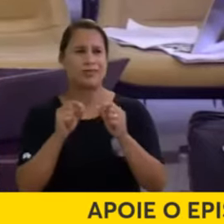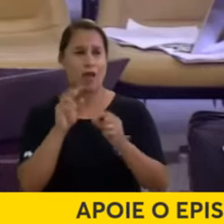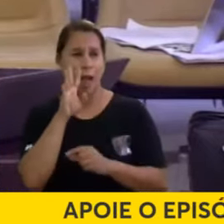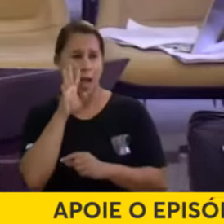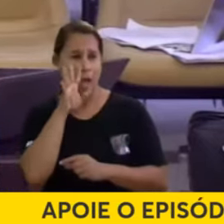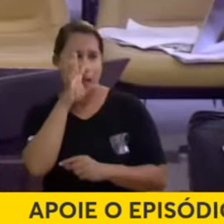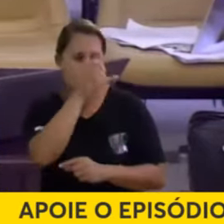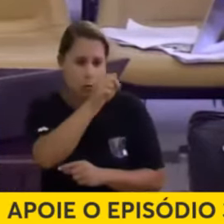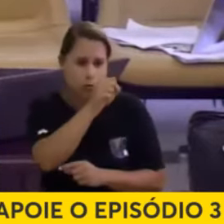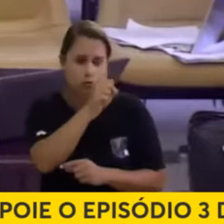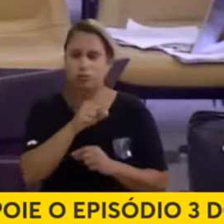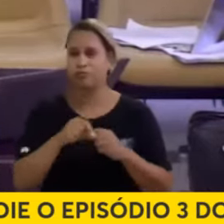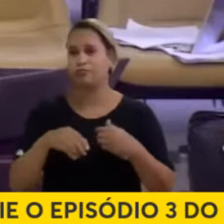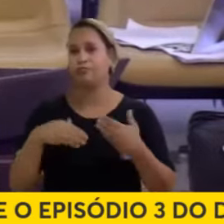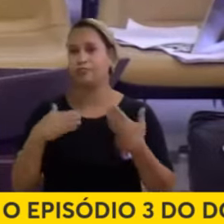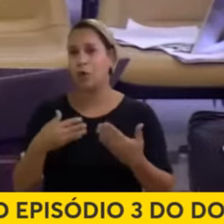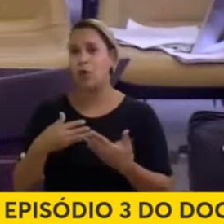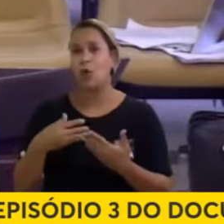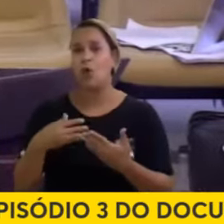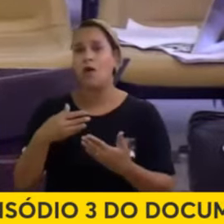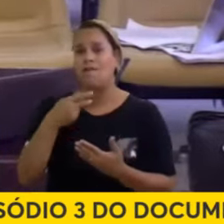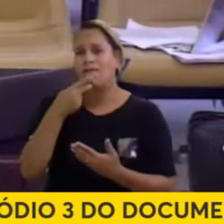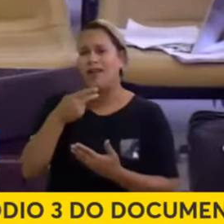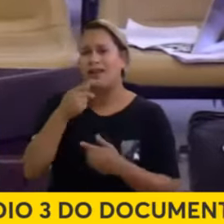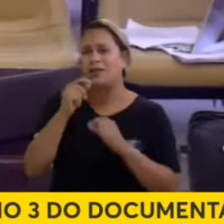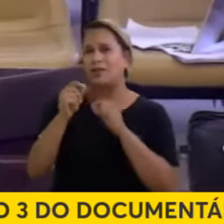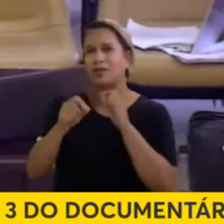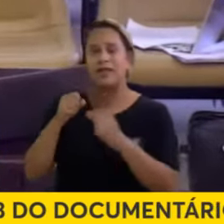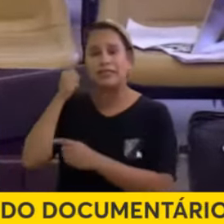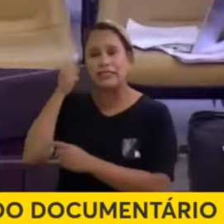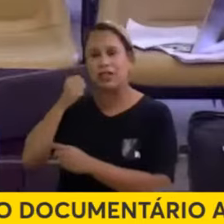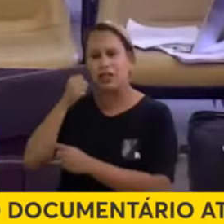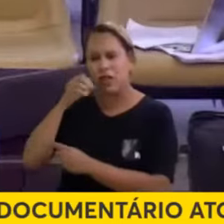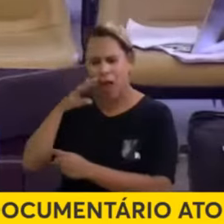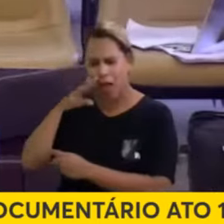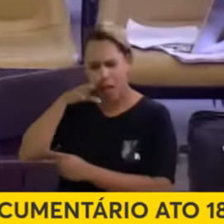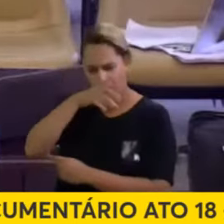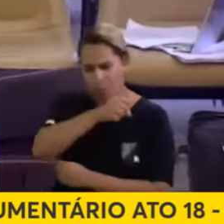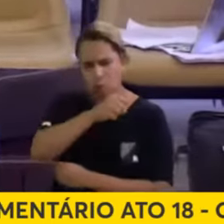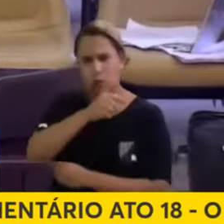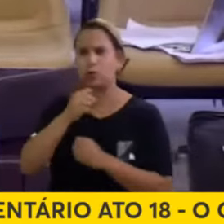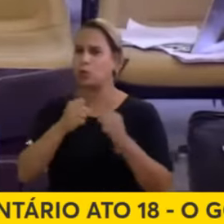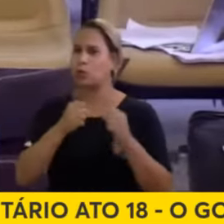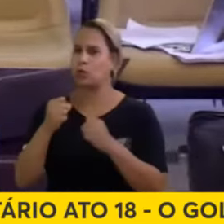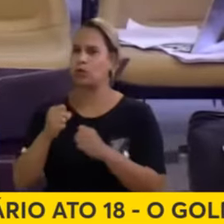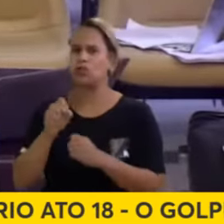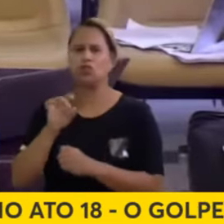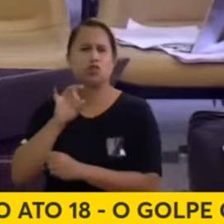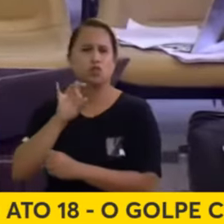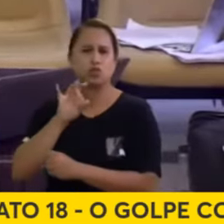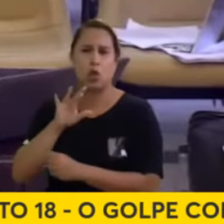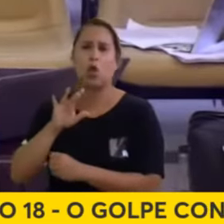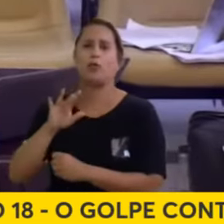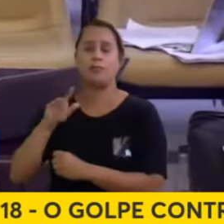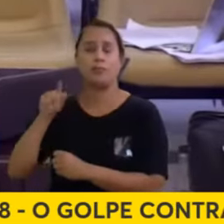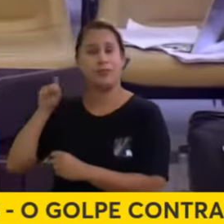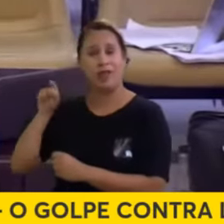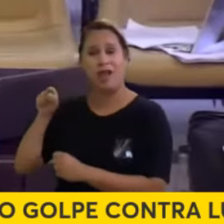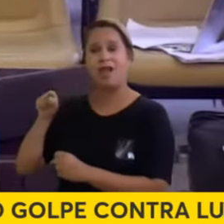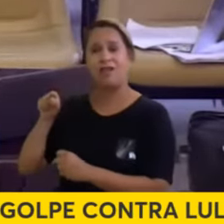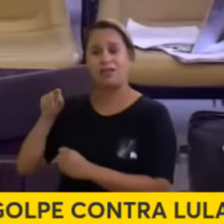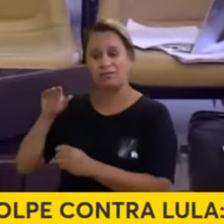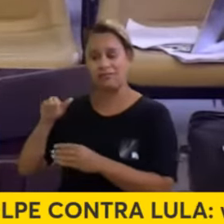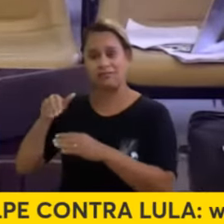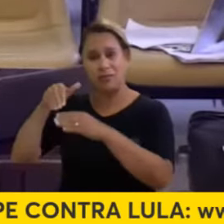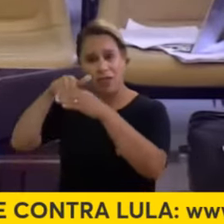eles estão dizendo que o senador moro abusou e só por isso Senador moro se elegeu no Paraná Essa é a lógica das